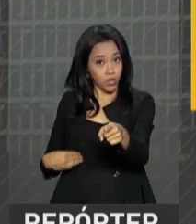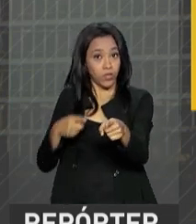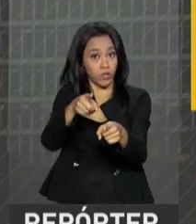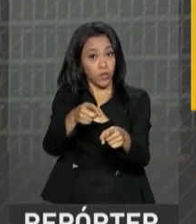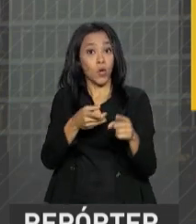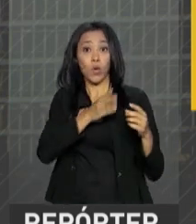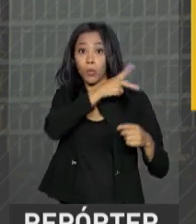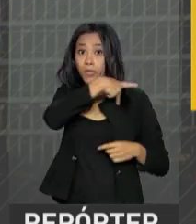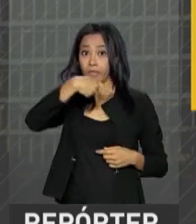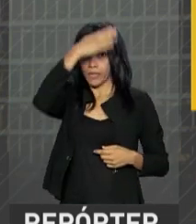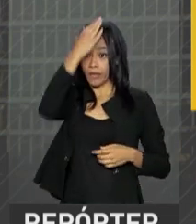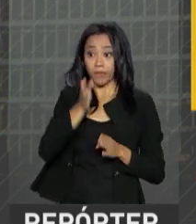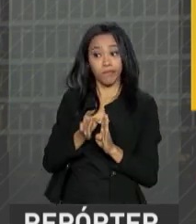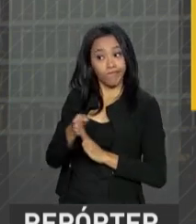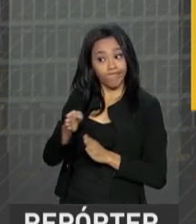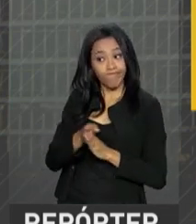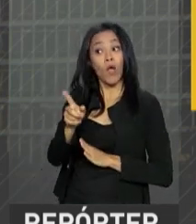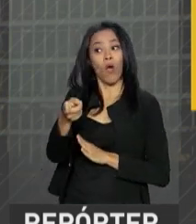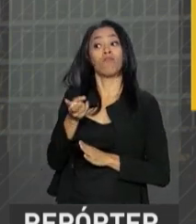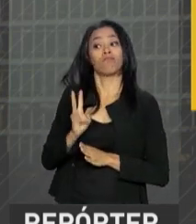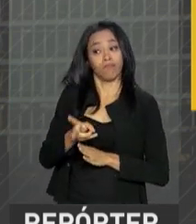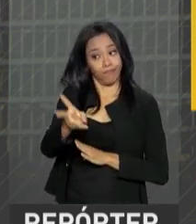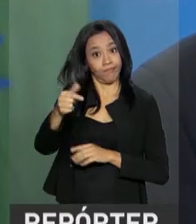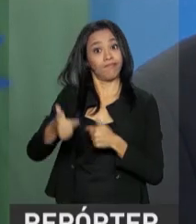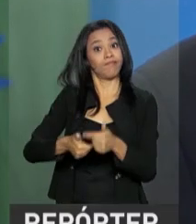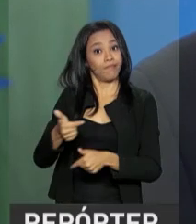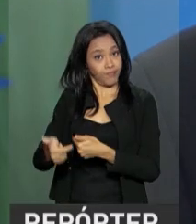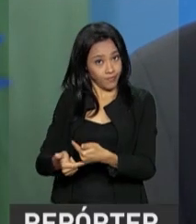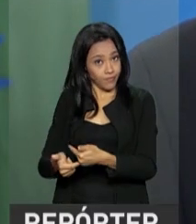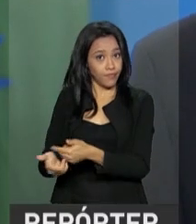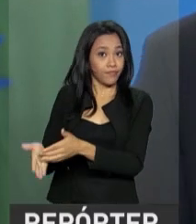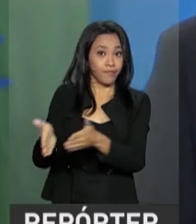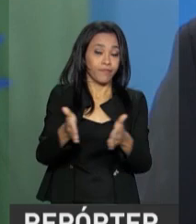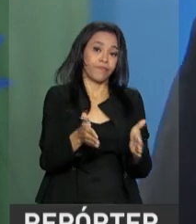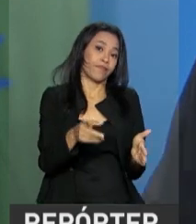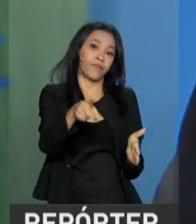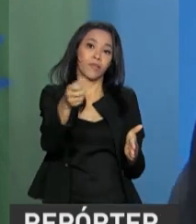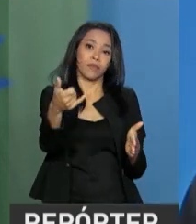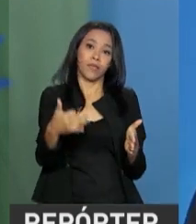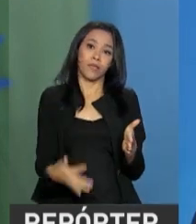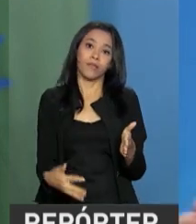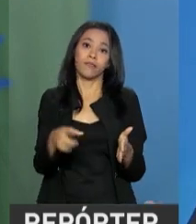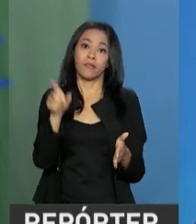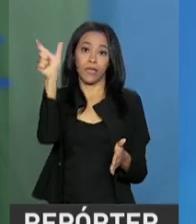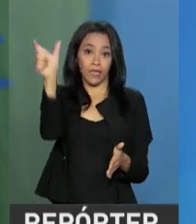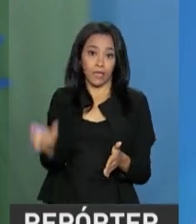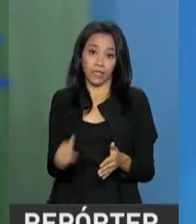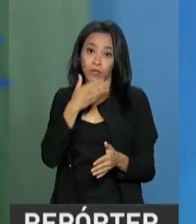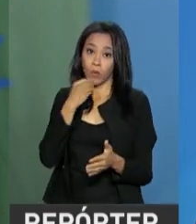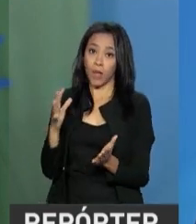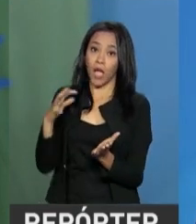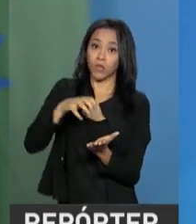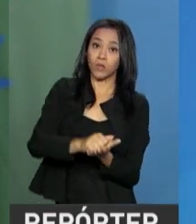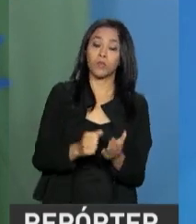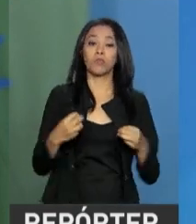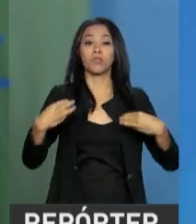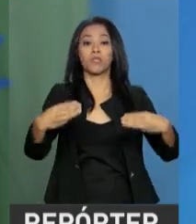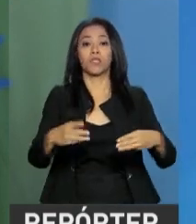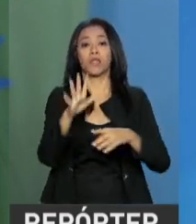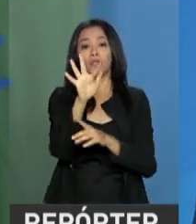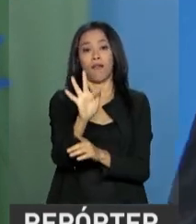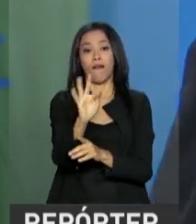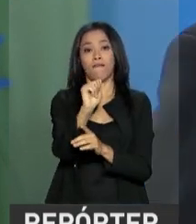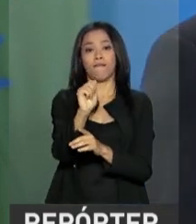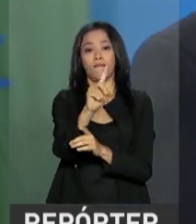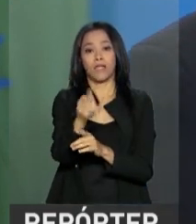recomendou continuidade a este trabalho o eduardo guarde a assumir a fazenda o